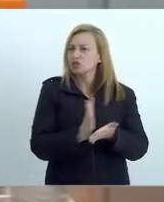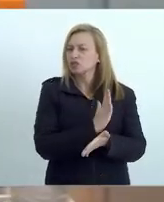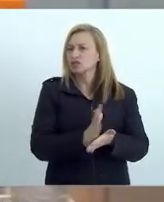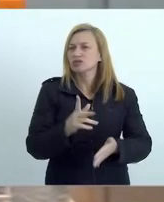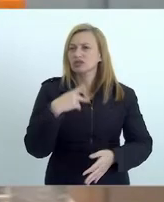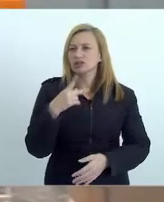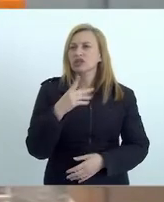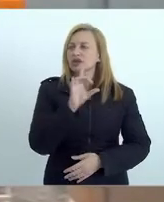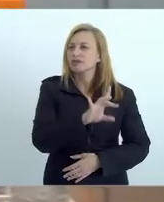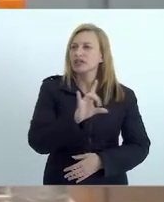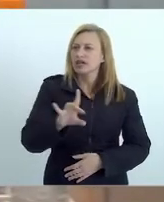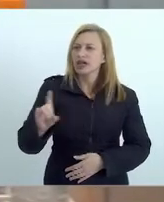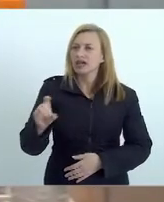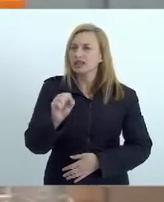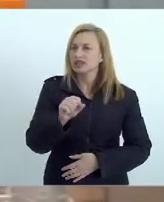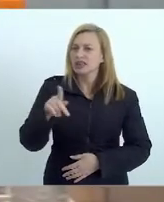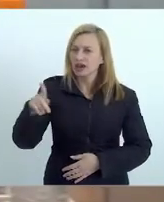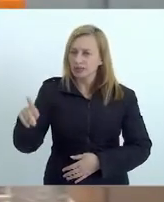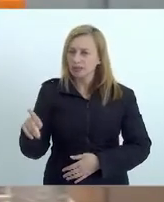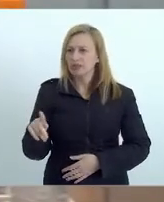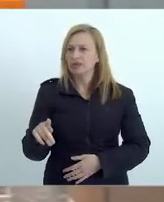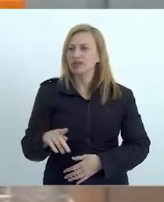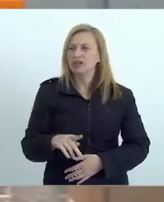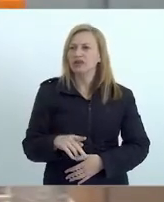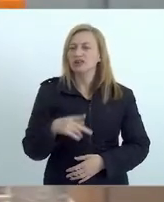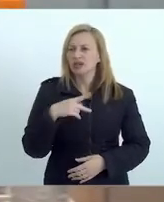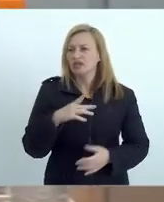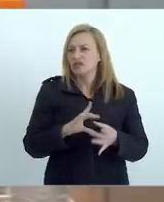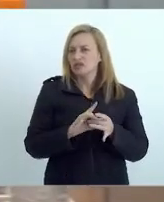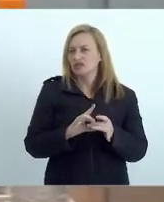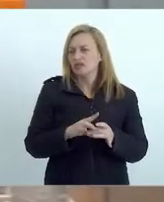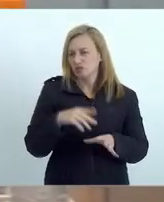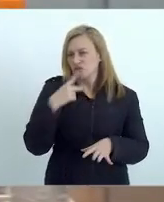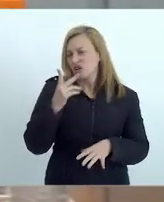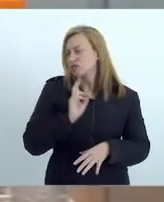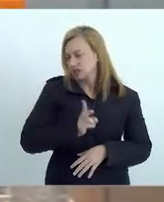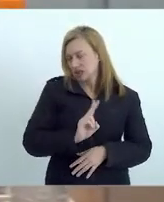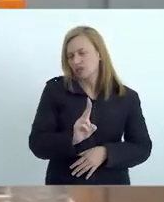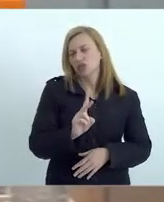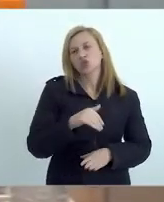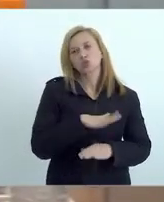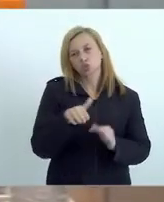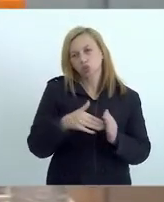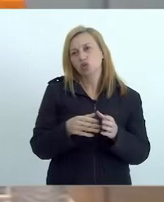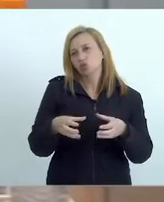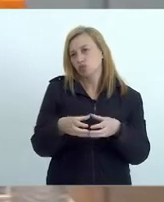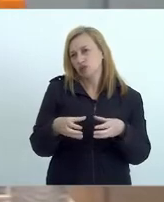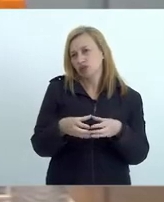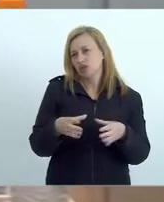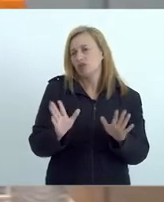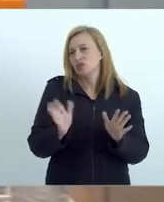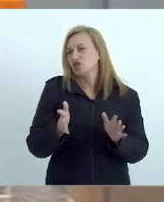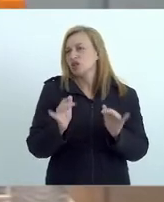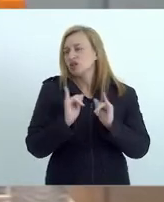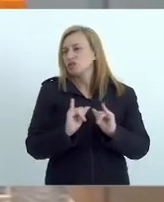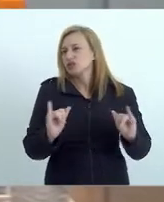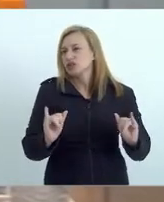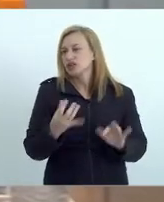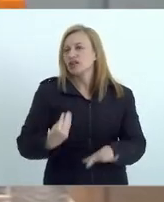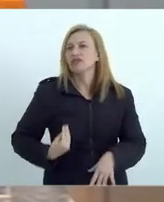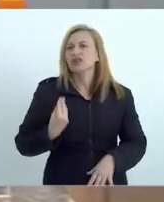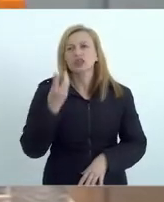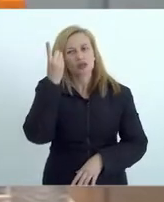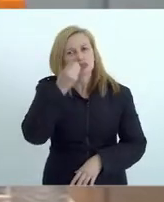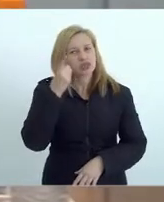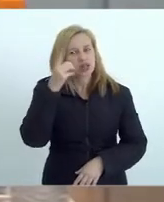ciap para cada concurso queira falar vou abrir a palavra Deus como tenho feito em todos os presidentes de comissão mas já não sei a presença